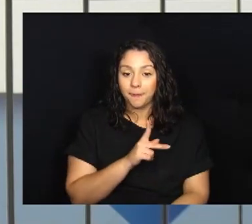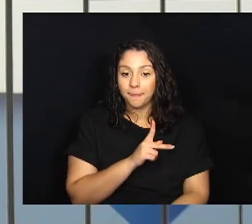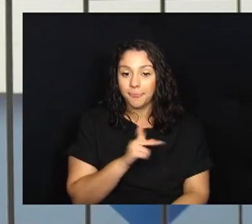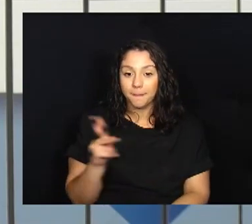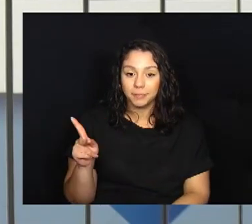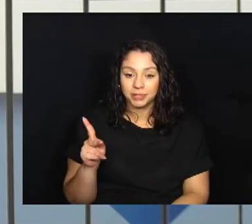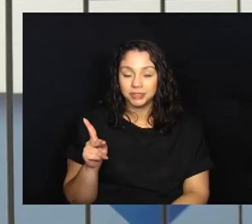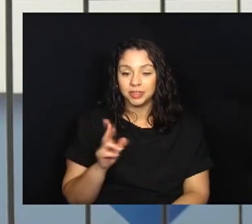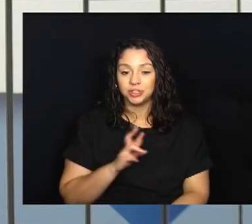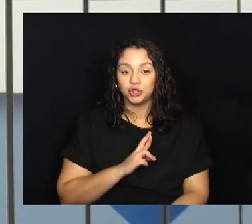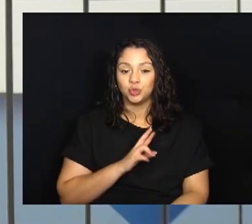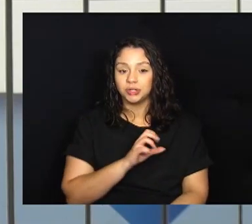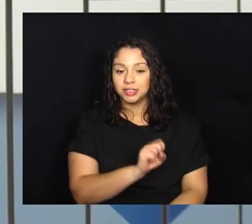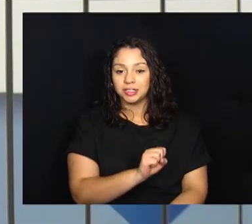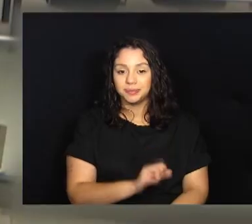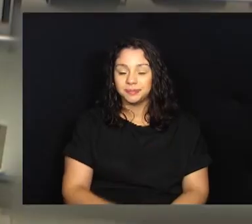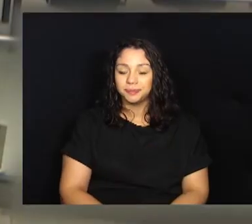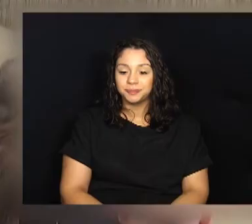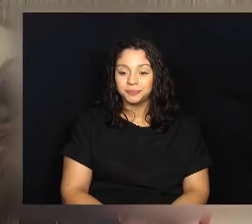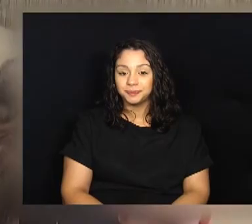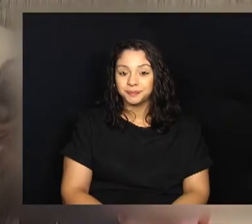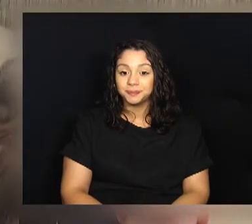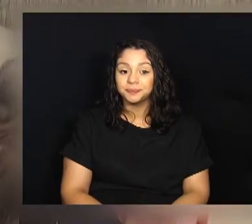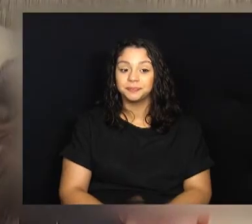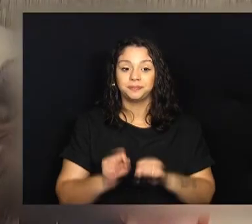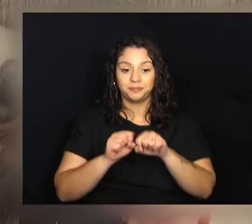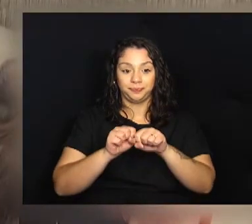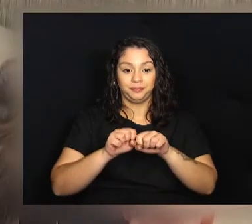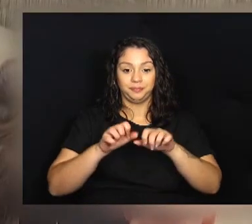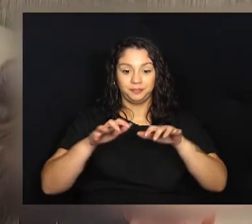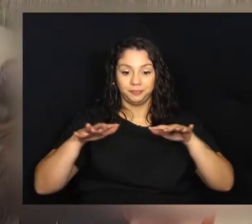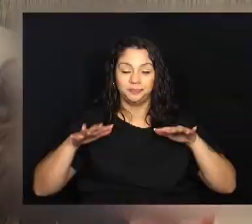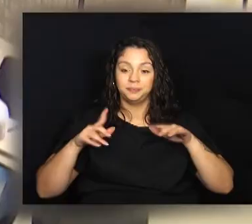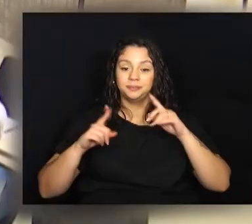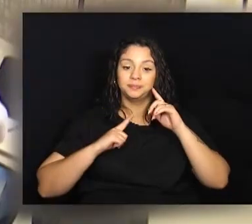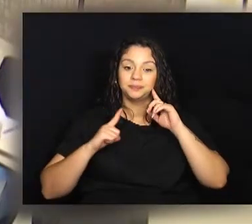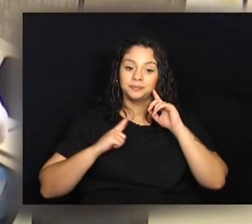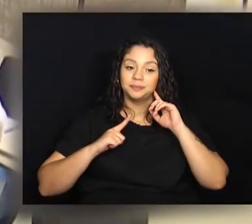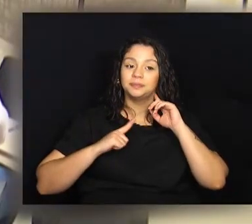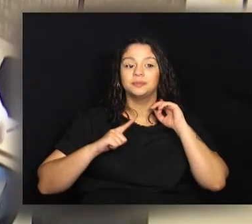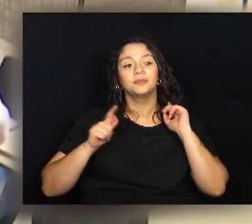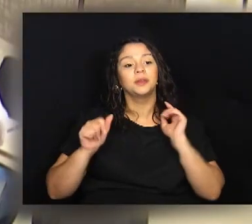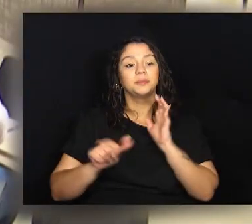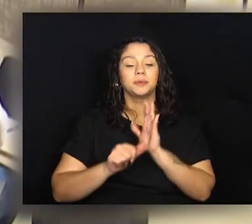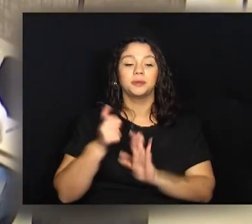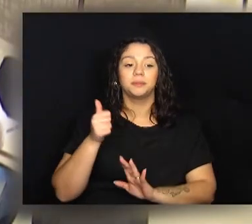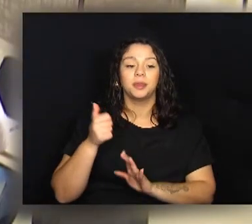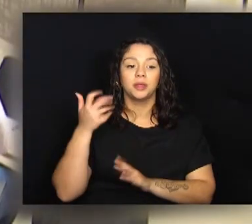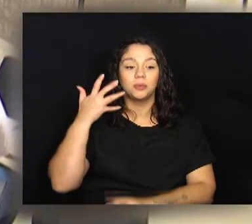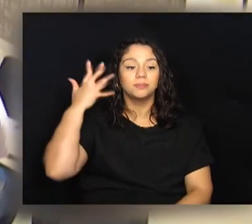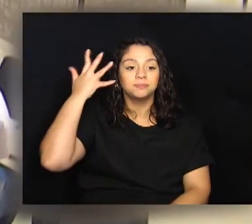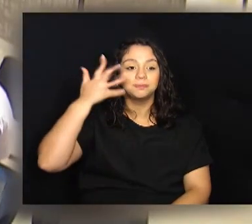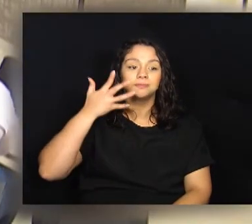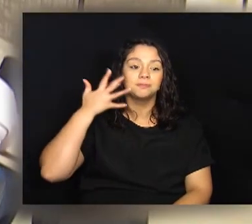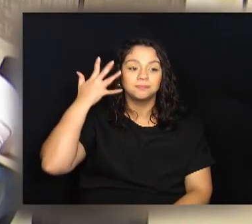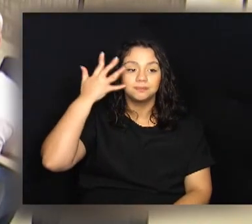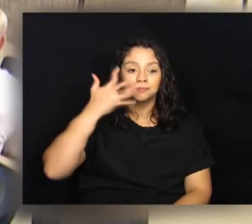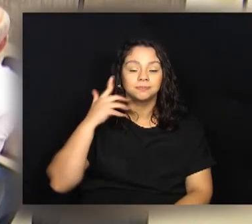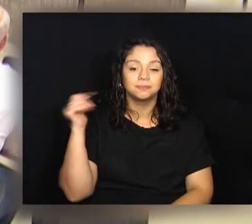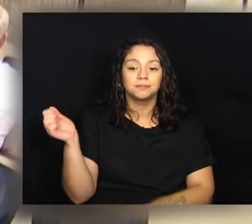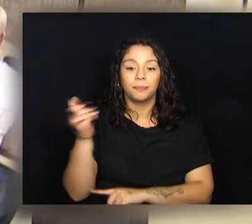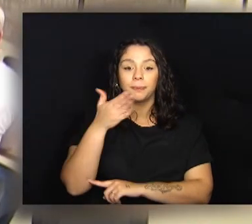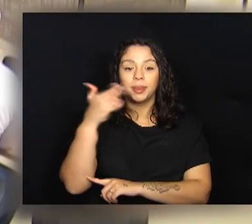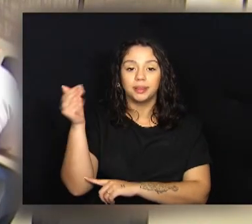Rossini. O plenário da Câmara Municipal foi palco do primeiro ciclo de palestras Bandeira da